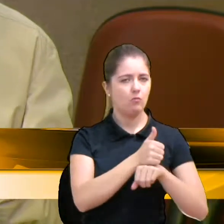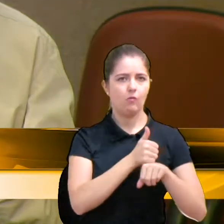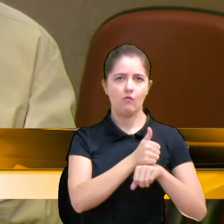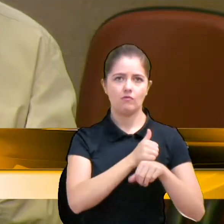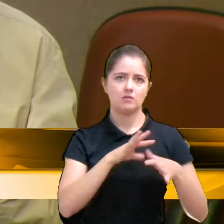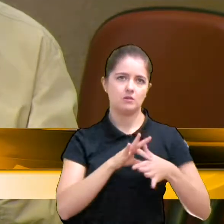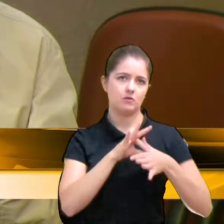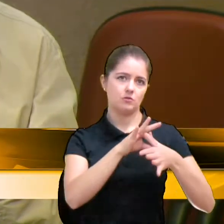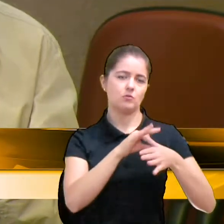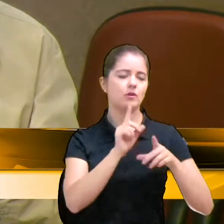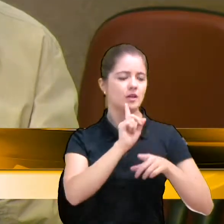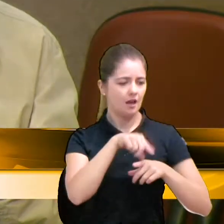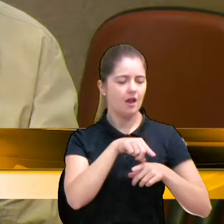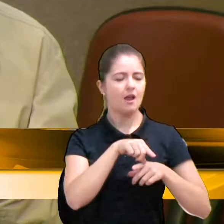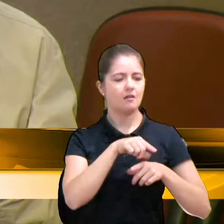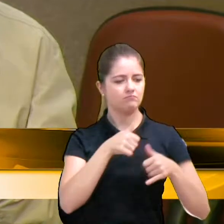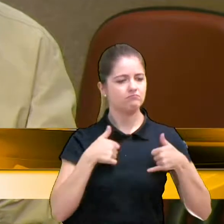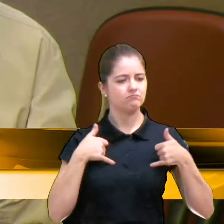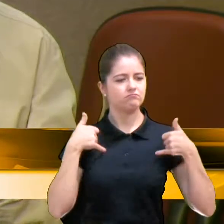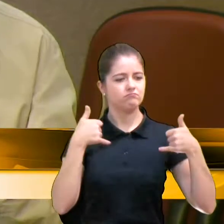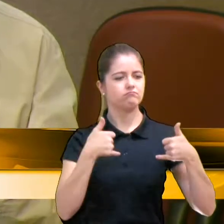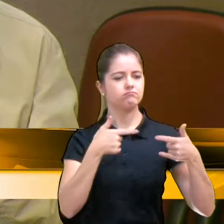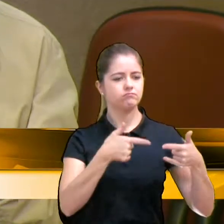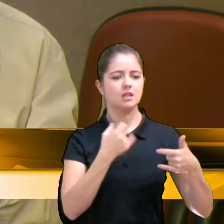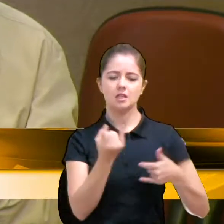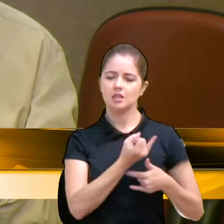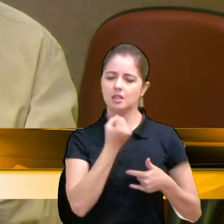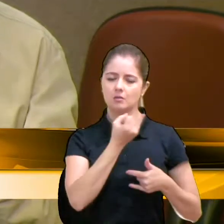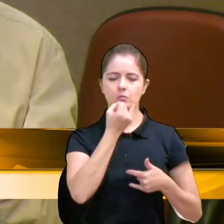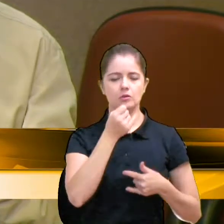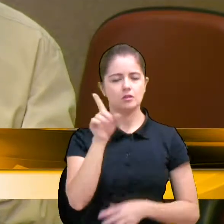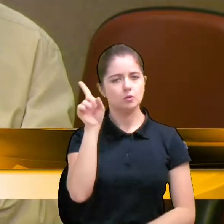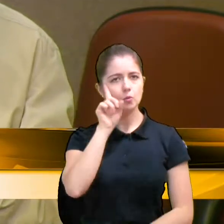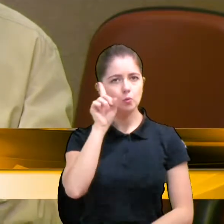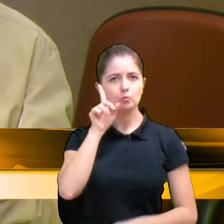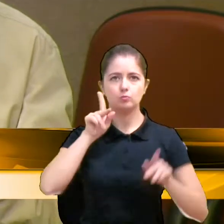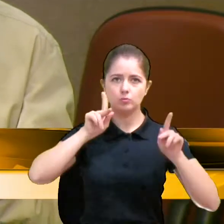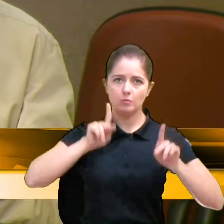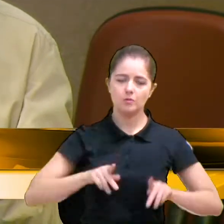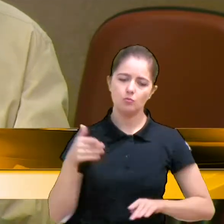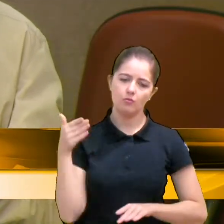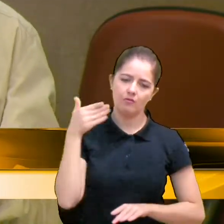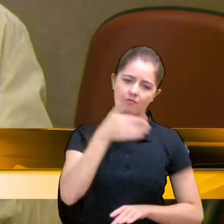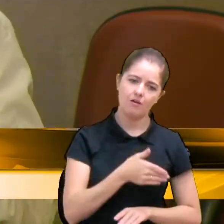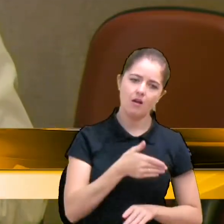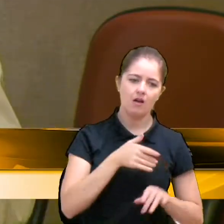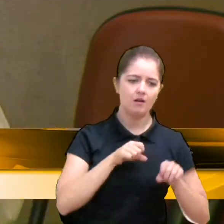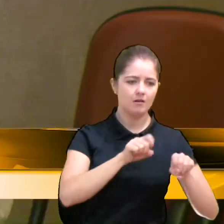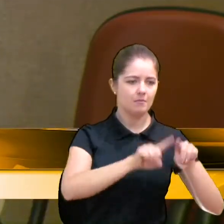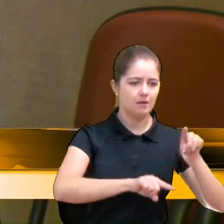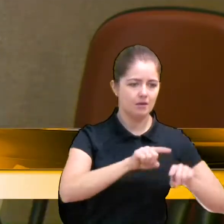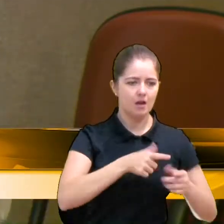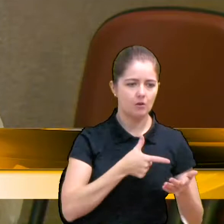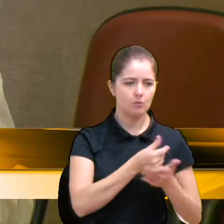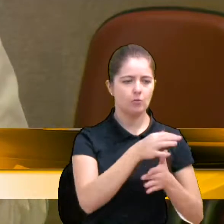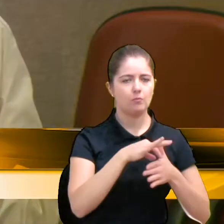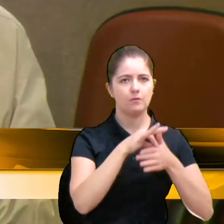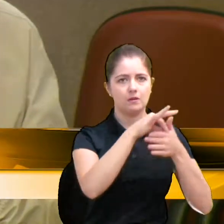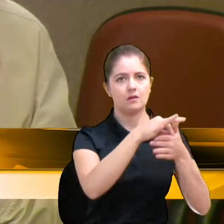muito importante para o dia a dia do consumidor, da dona de casa, para o dia a dia dos nossos